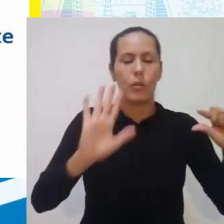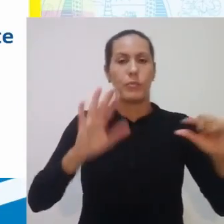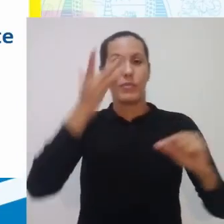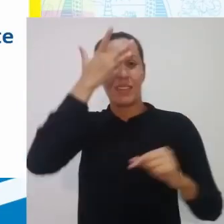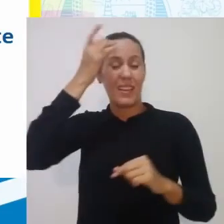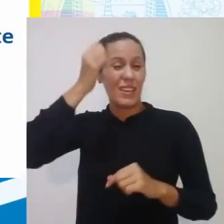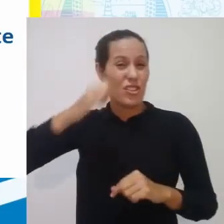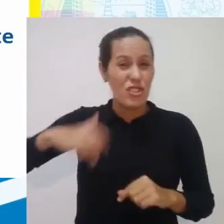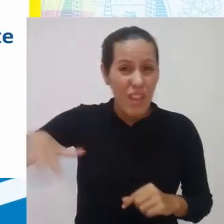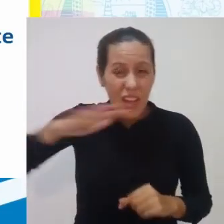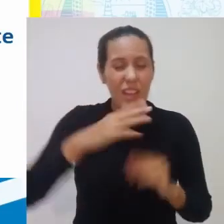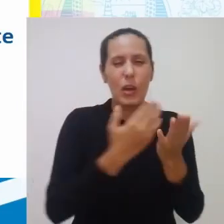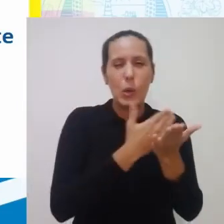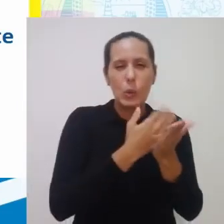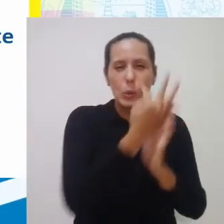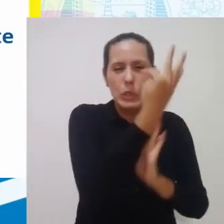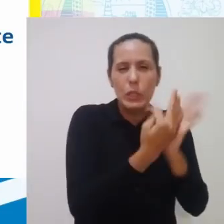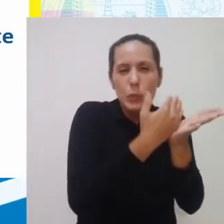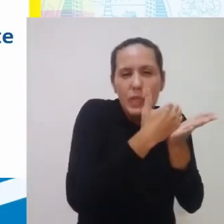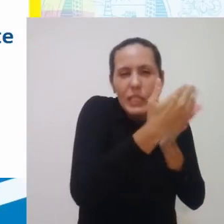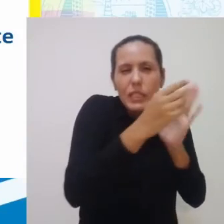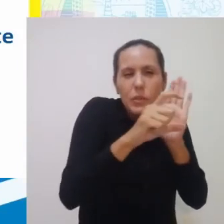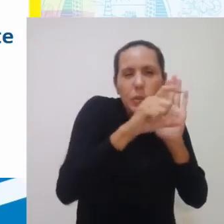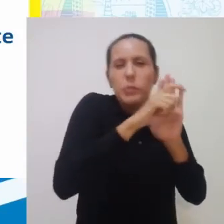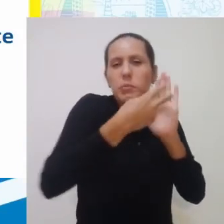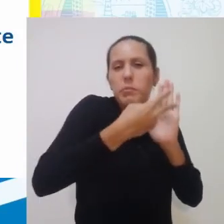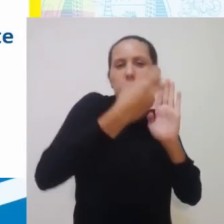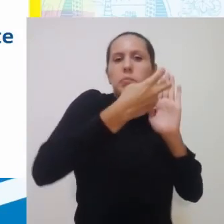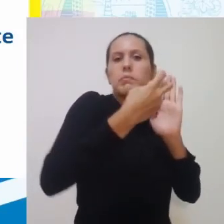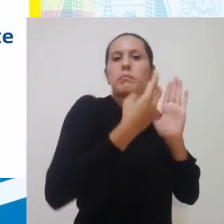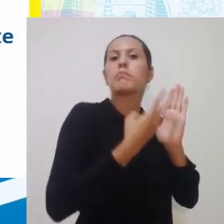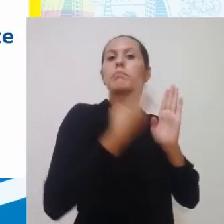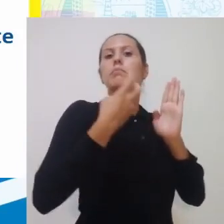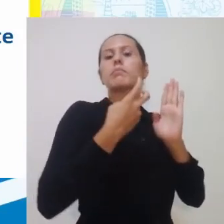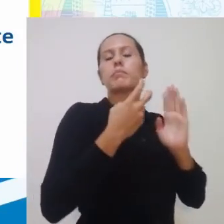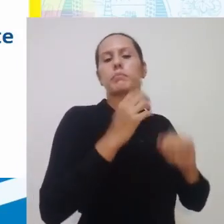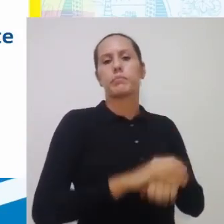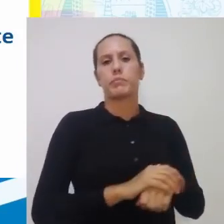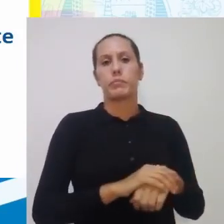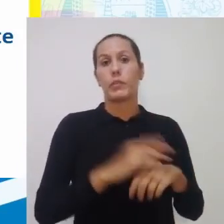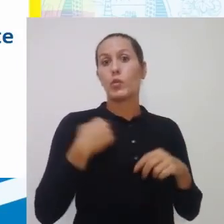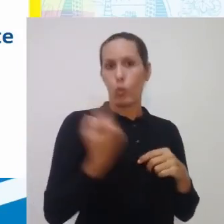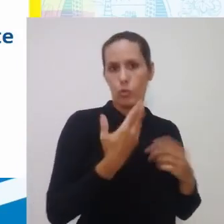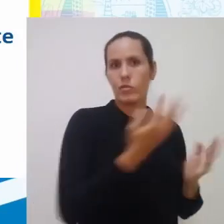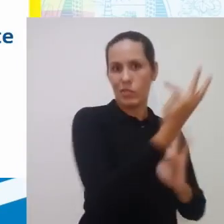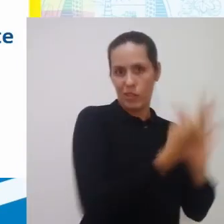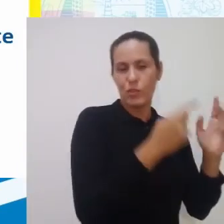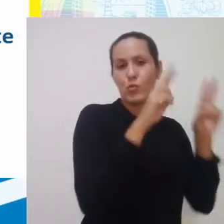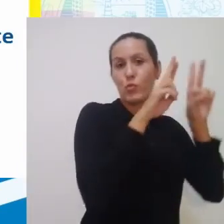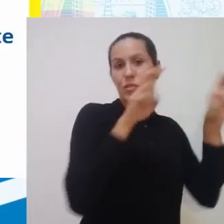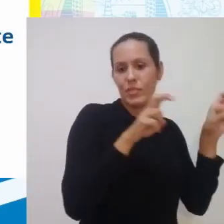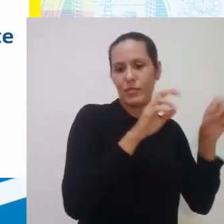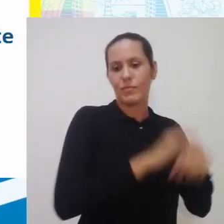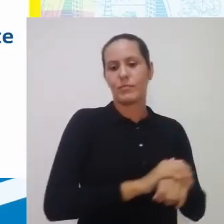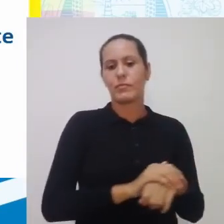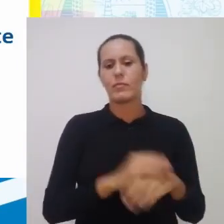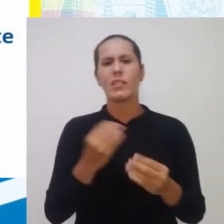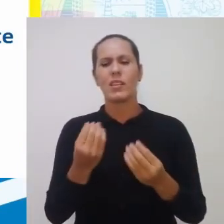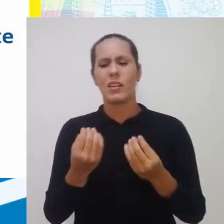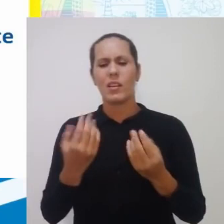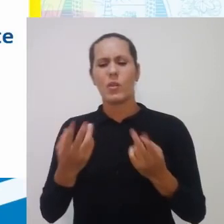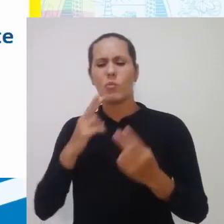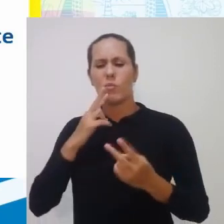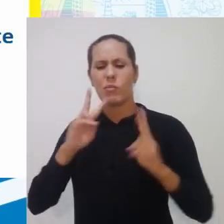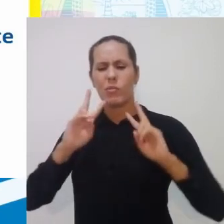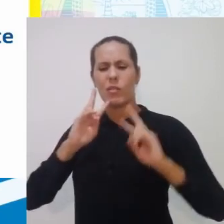vocês. Em geral, ela está logo no início do texto. Como a gente viu, estava logo no título nesse caso. Como reconhecer aquilo que é